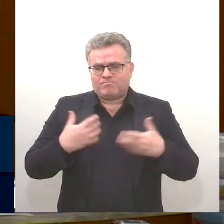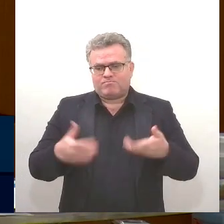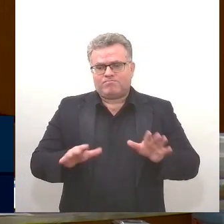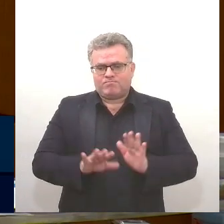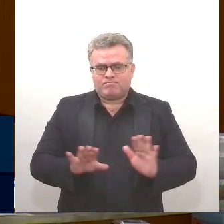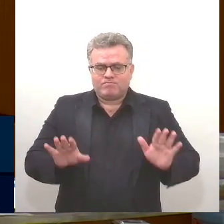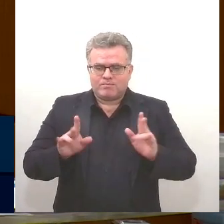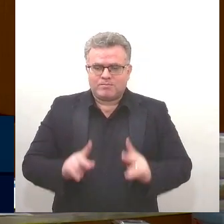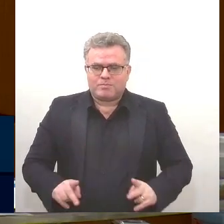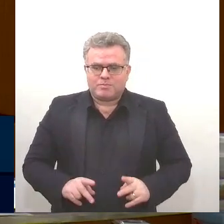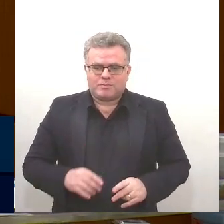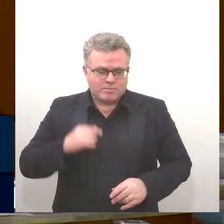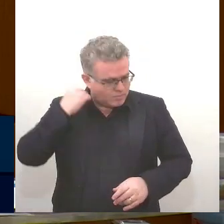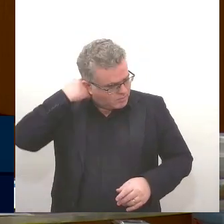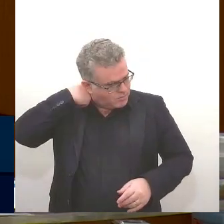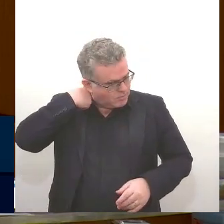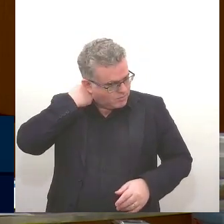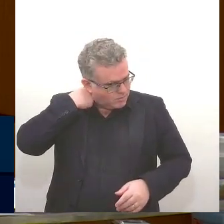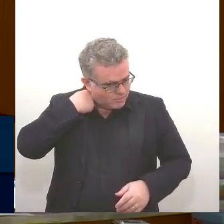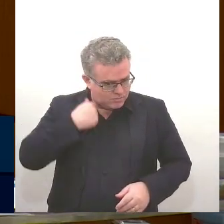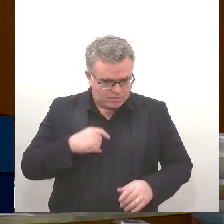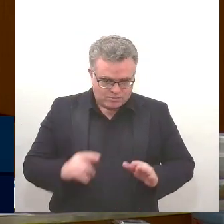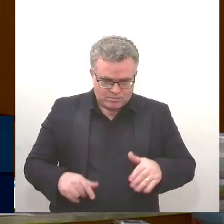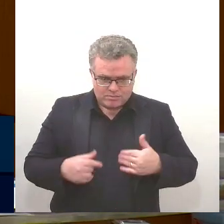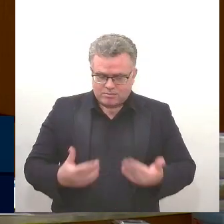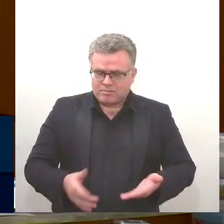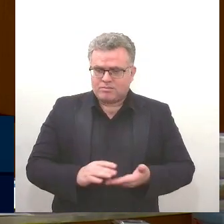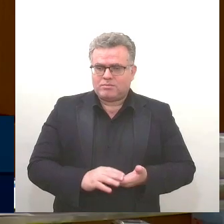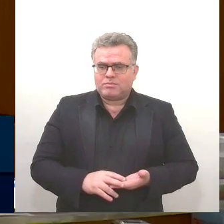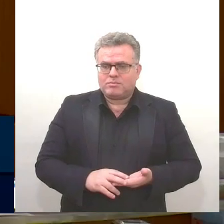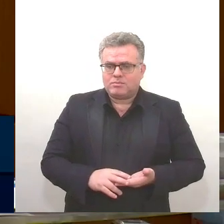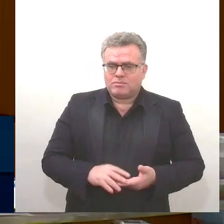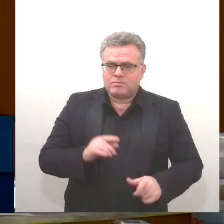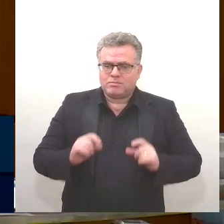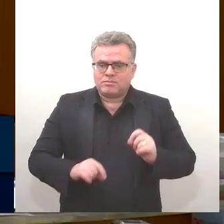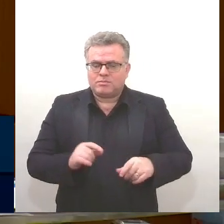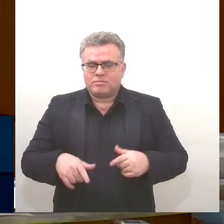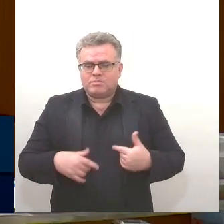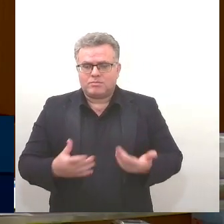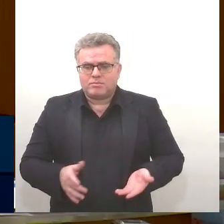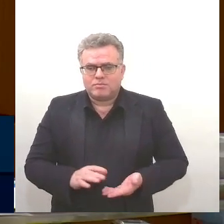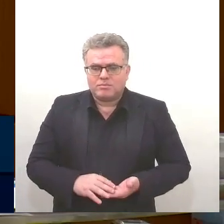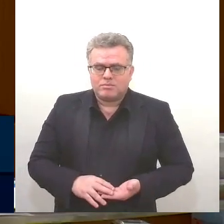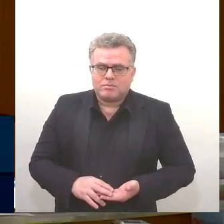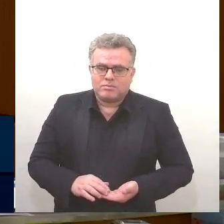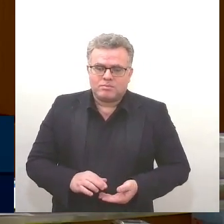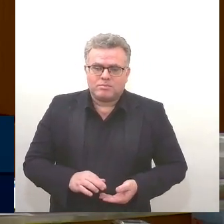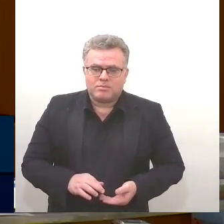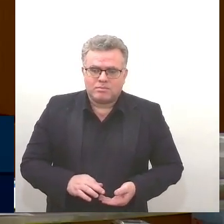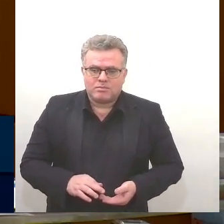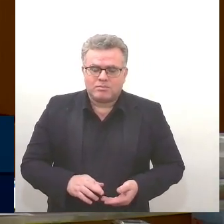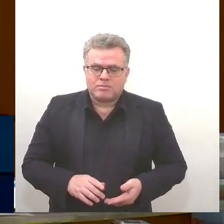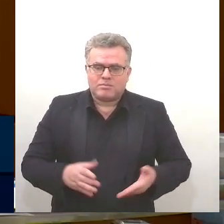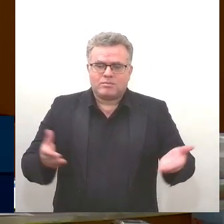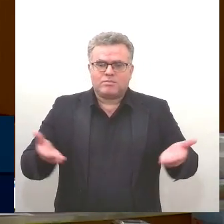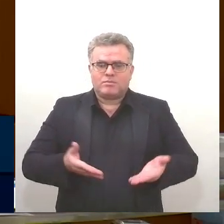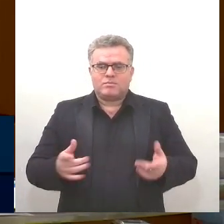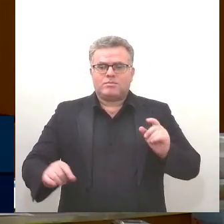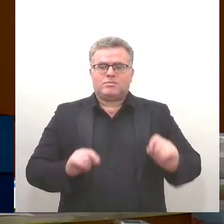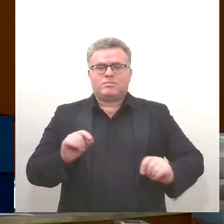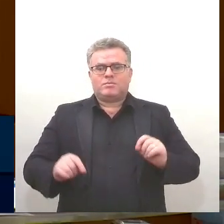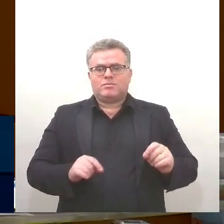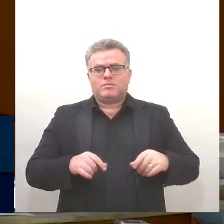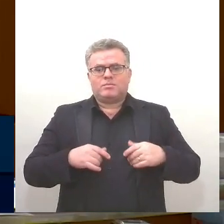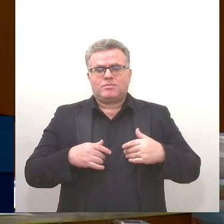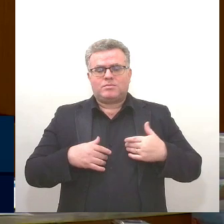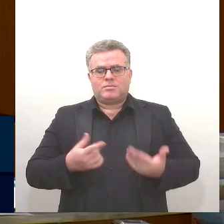lésbica e nem tanto para ser eh bissexual ou seja hoje é uma data fruto da luta